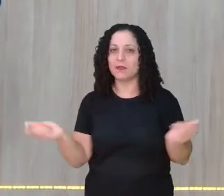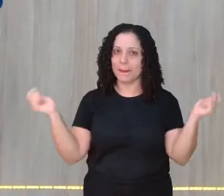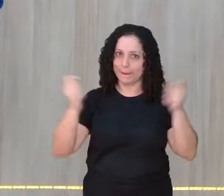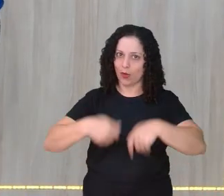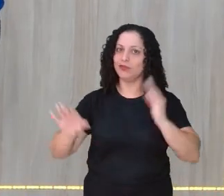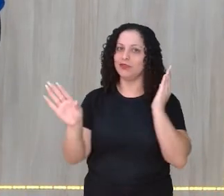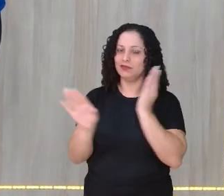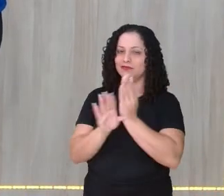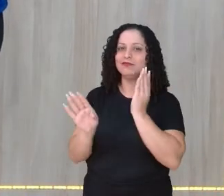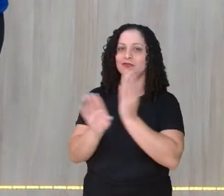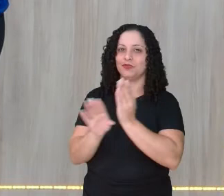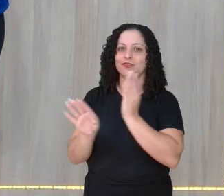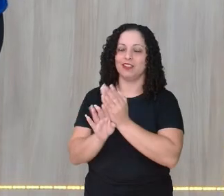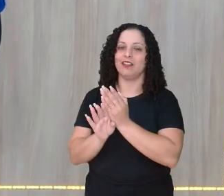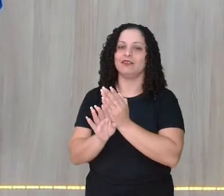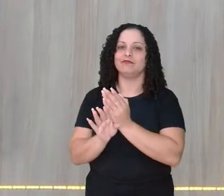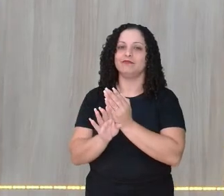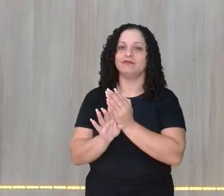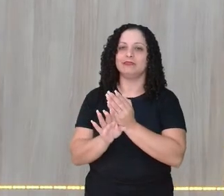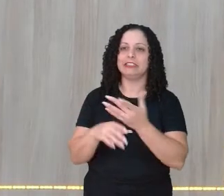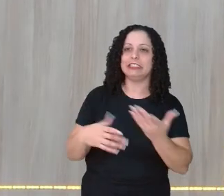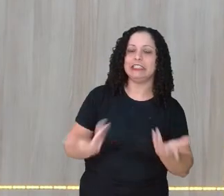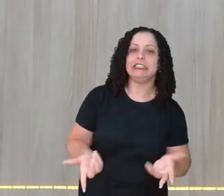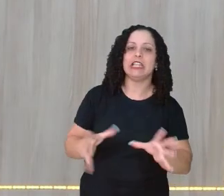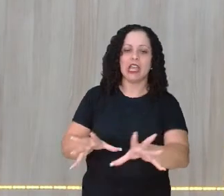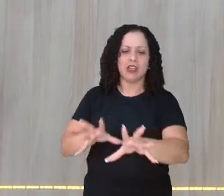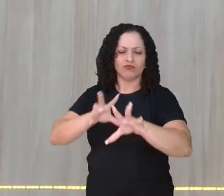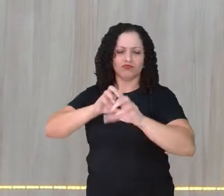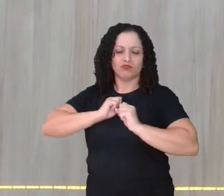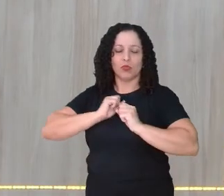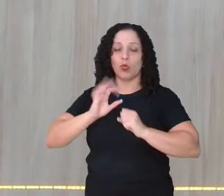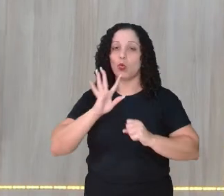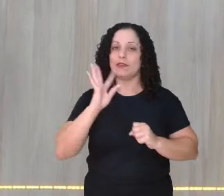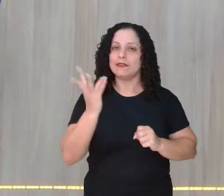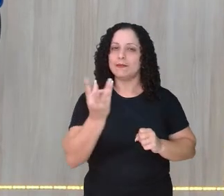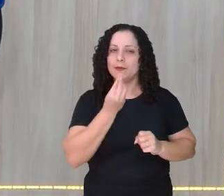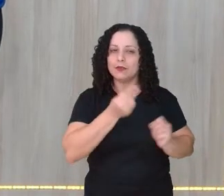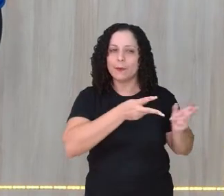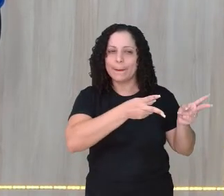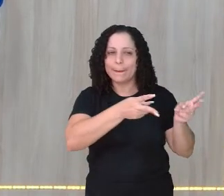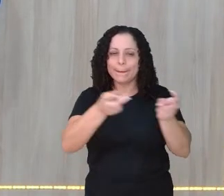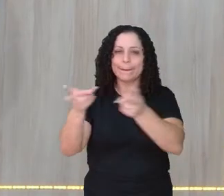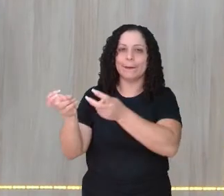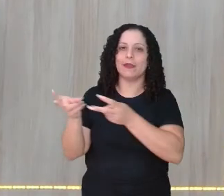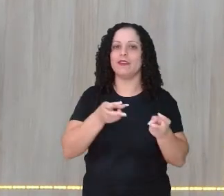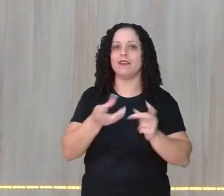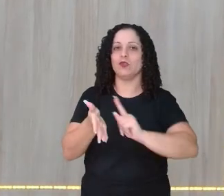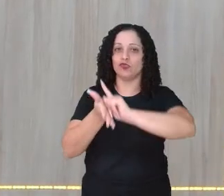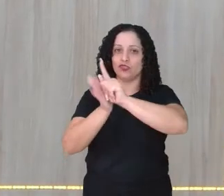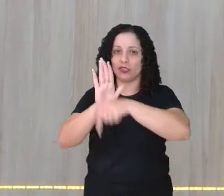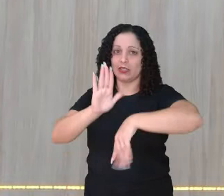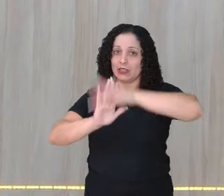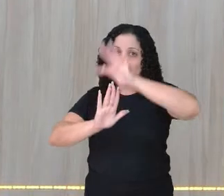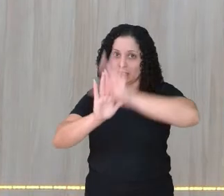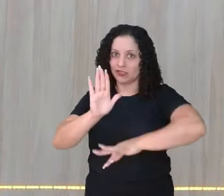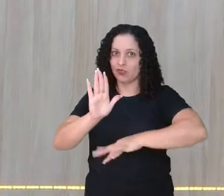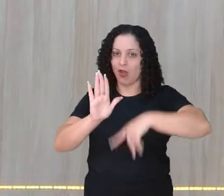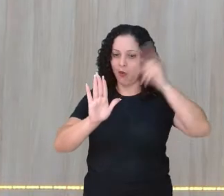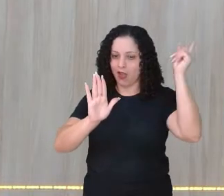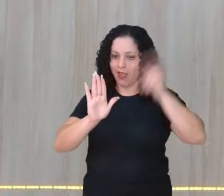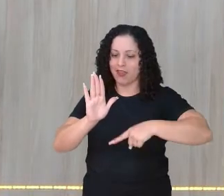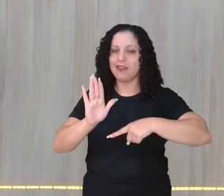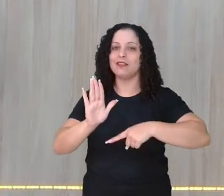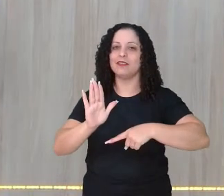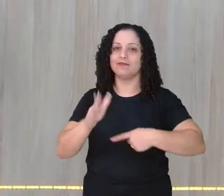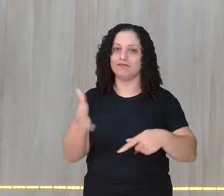encontrar isso, se apropriar desse conhecimento e perceber exatamente isso. Que um gênero textual, por